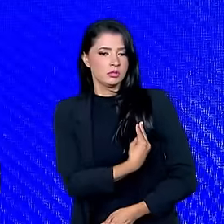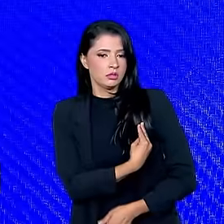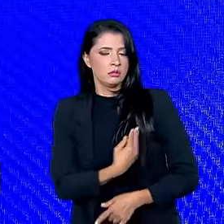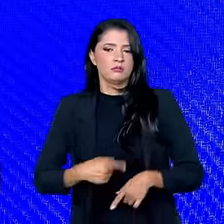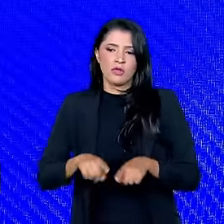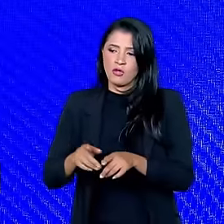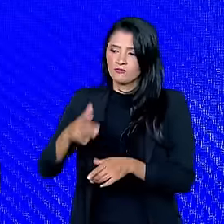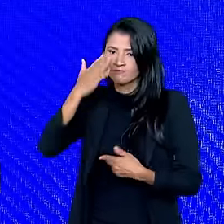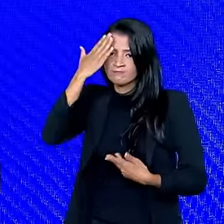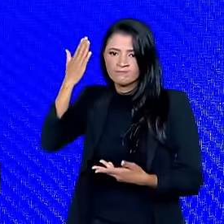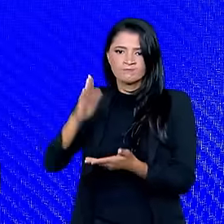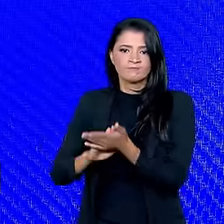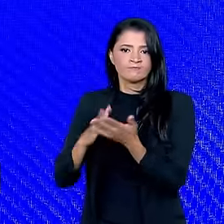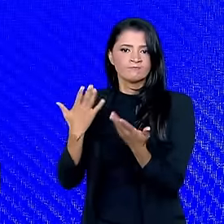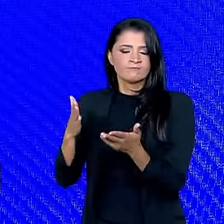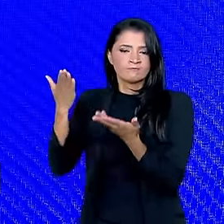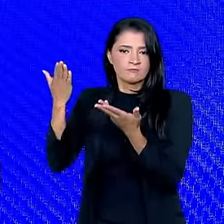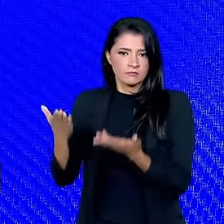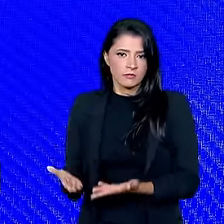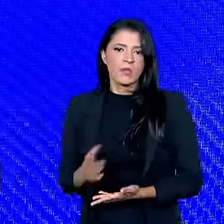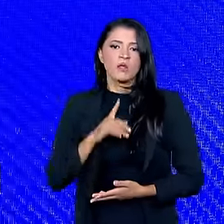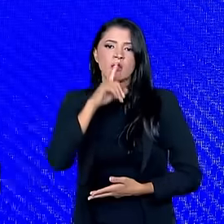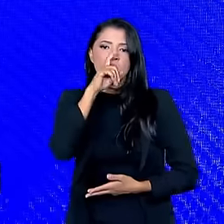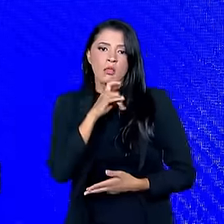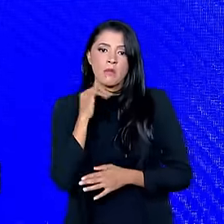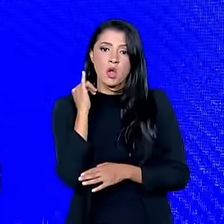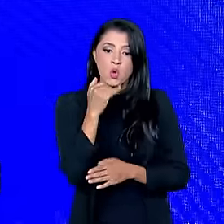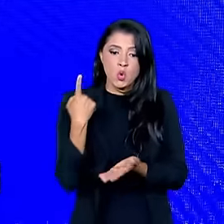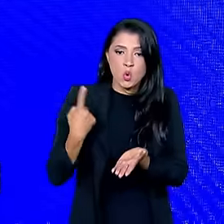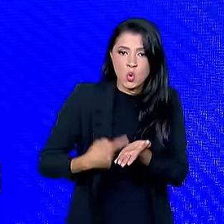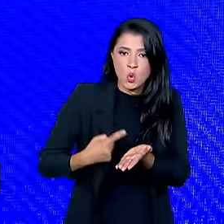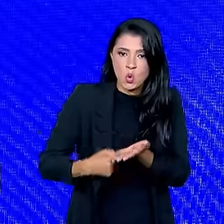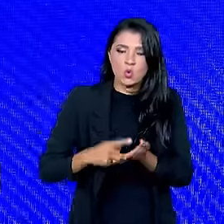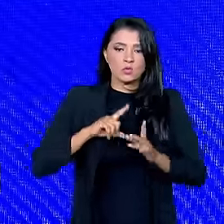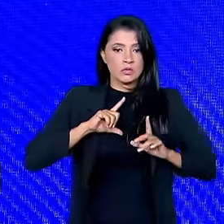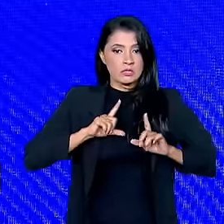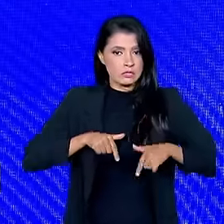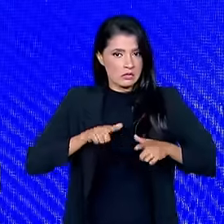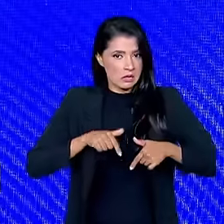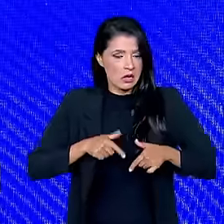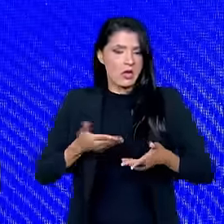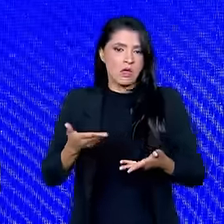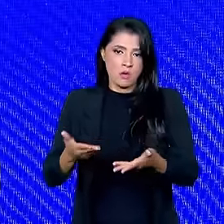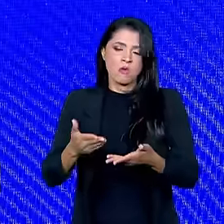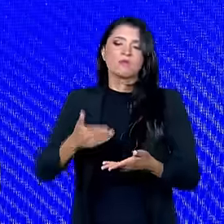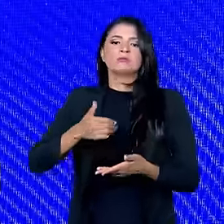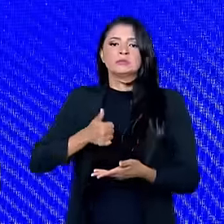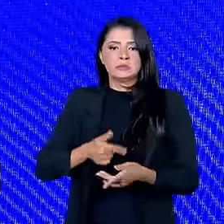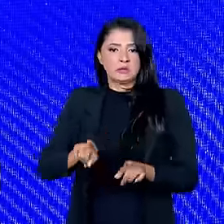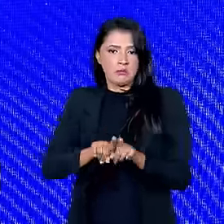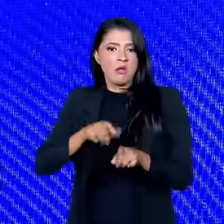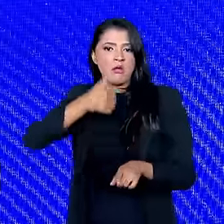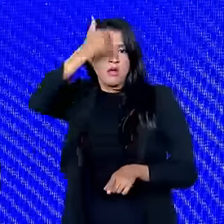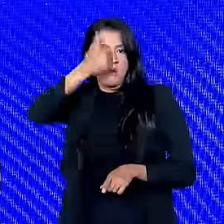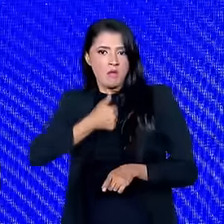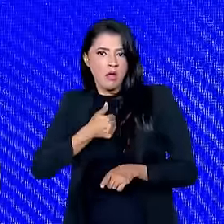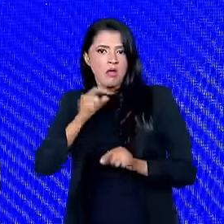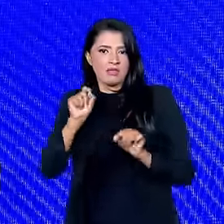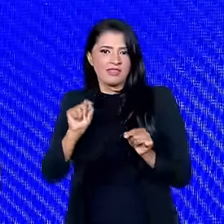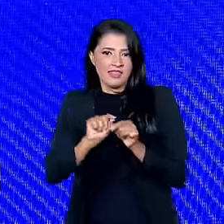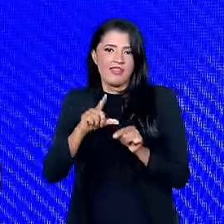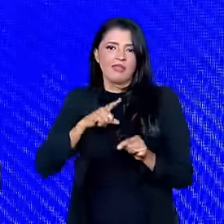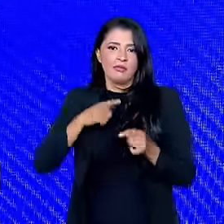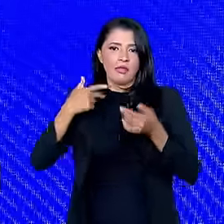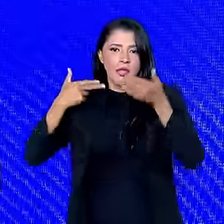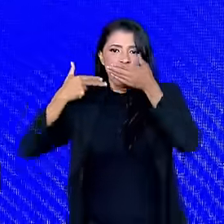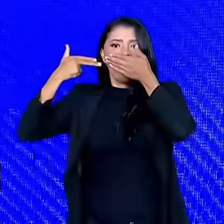do Catar para o acordo anunciado há poucos dias entre Israel e o Hamas, que envolve a libertação de reféns,